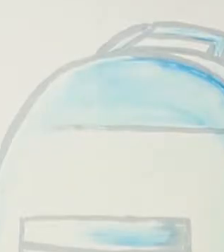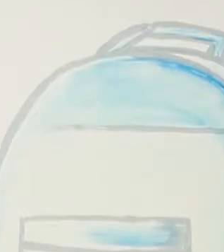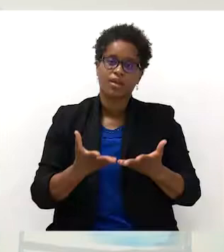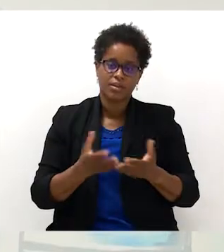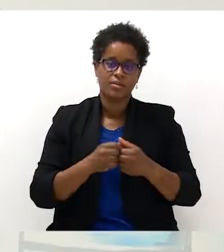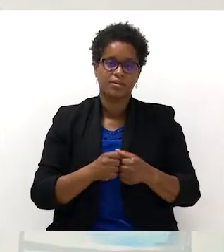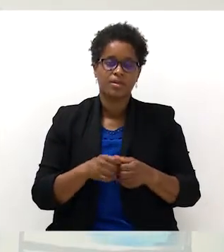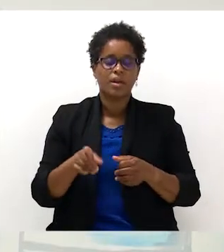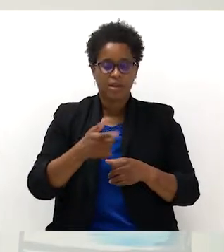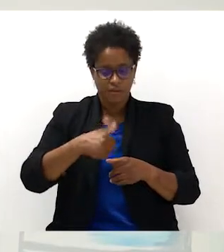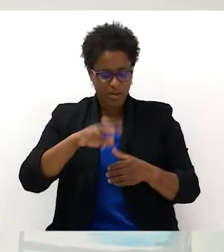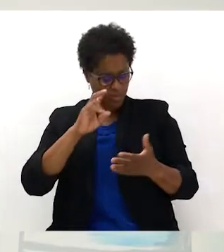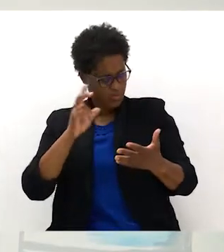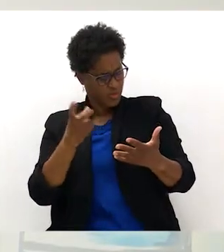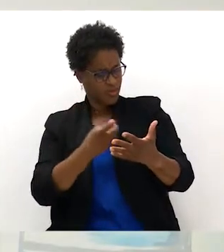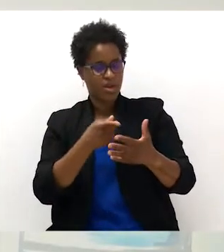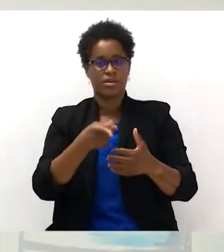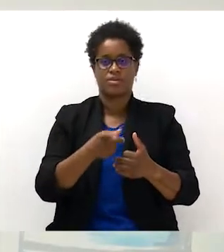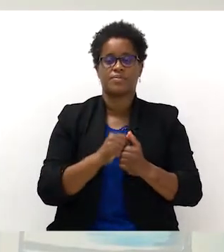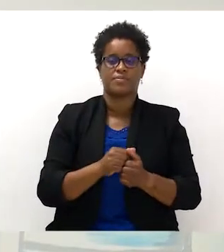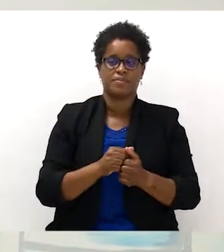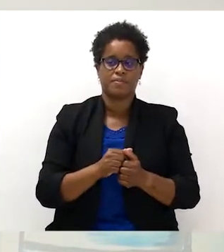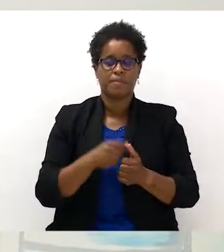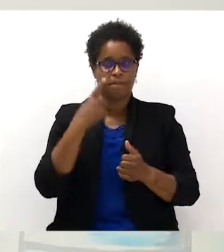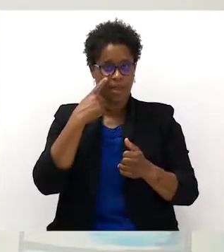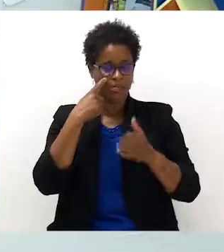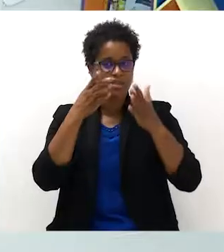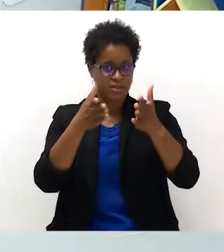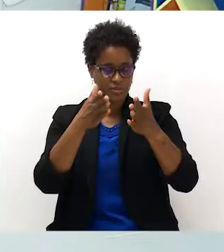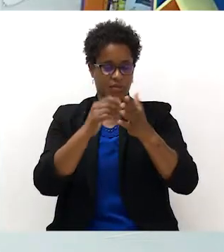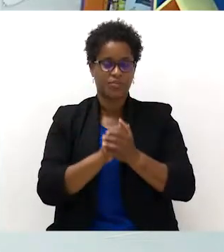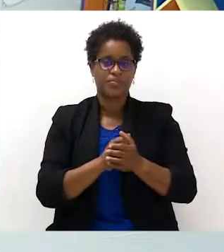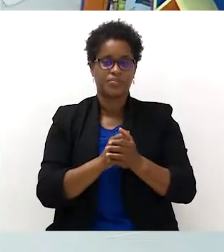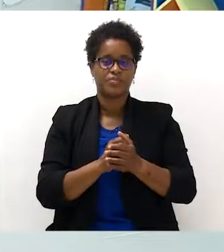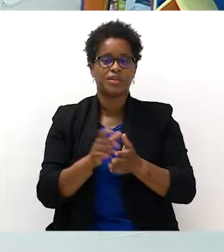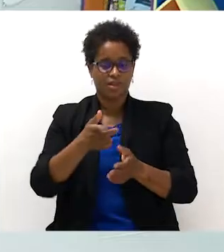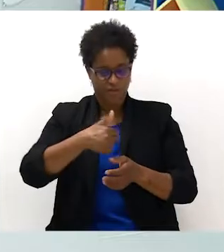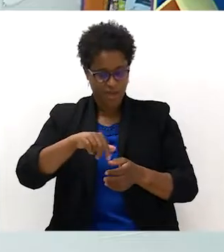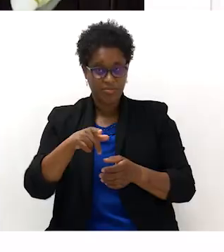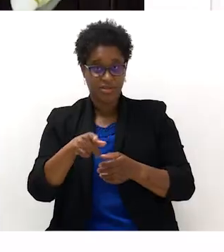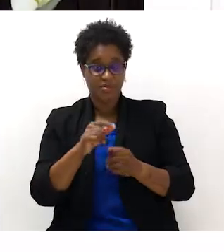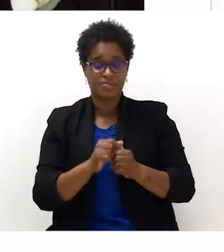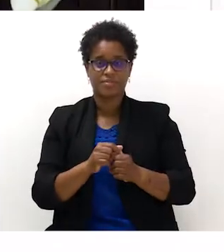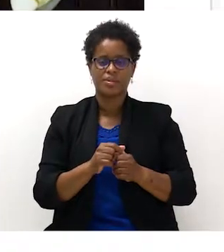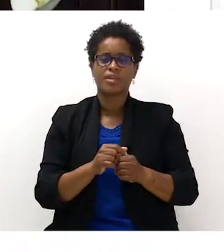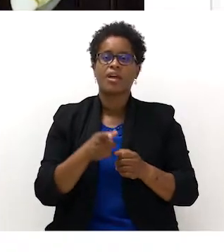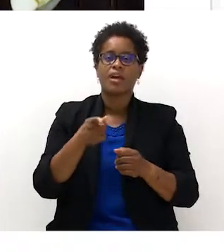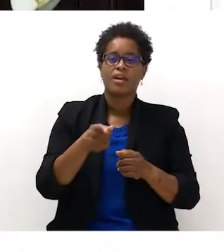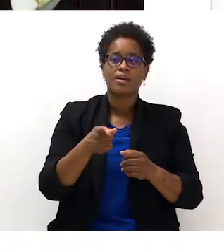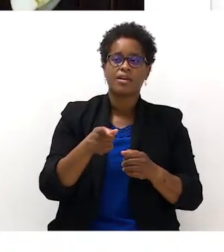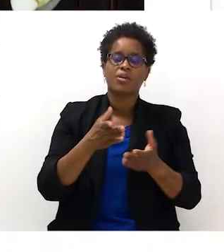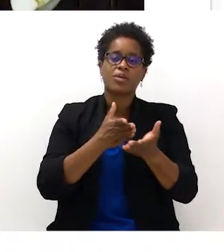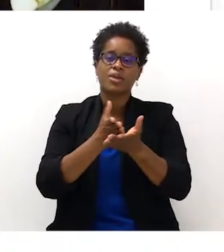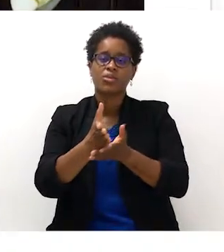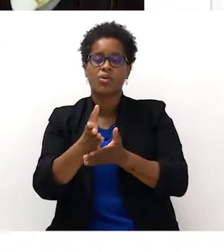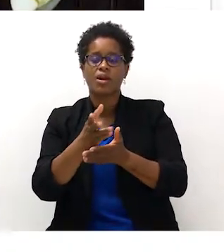Bem, vamos observar aqui, prestem bem atenção, vamos ali. Vamos aqui